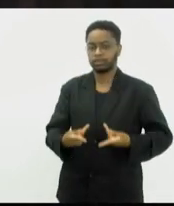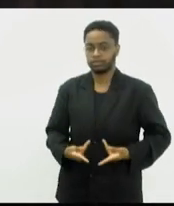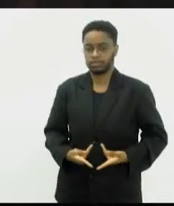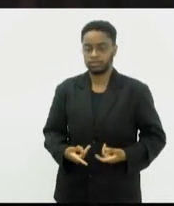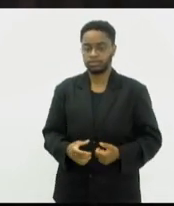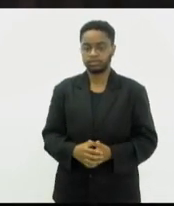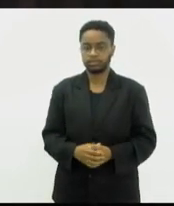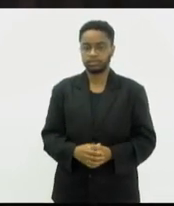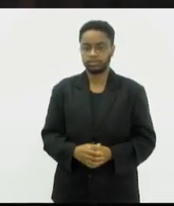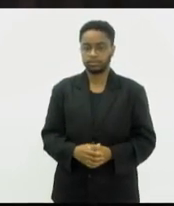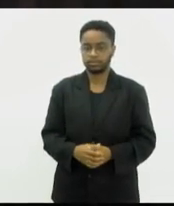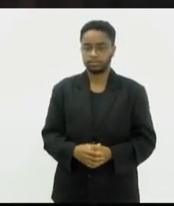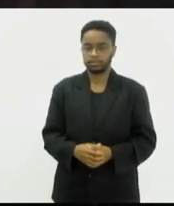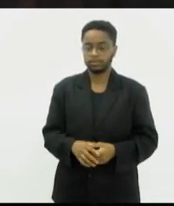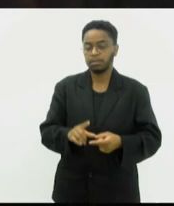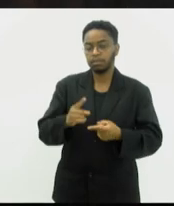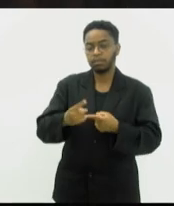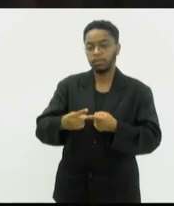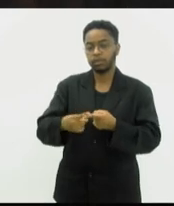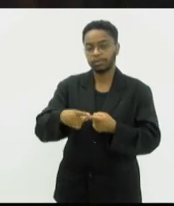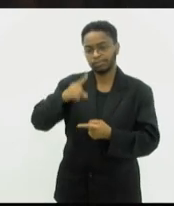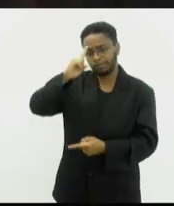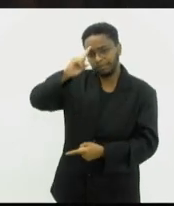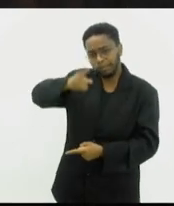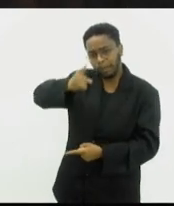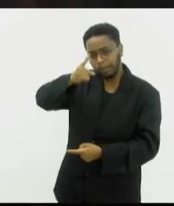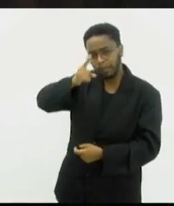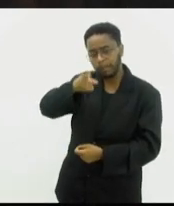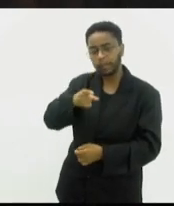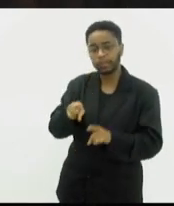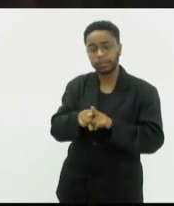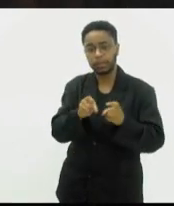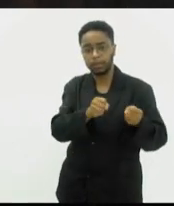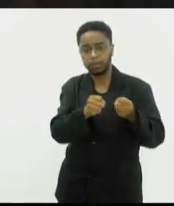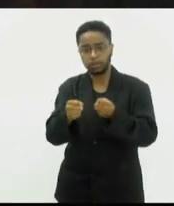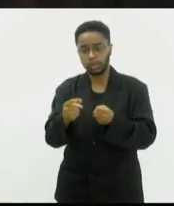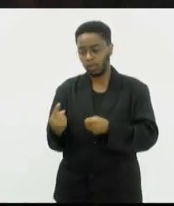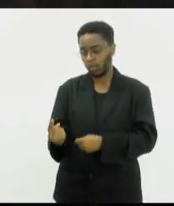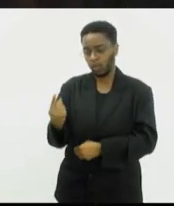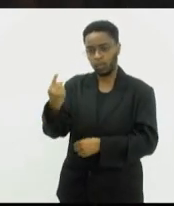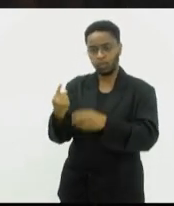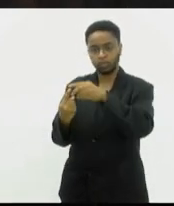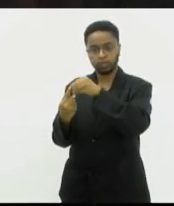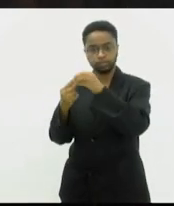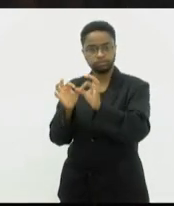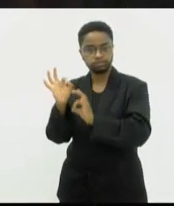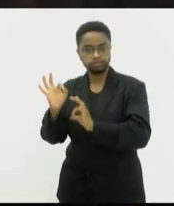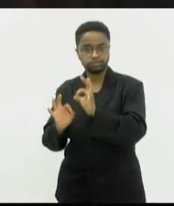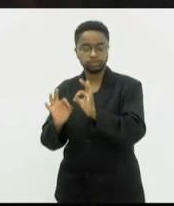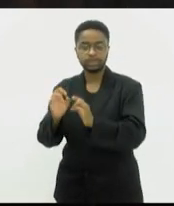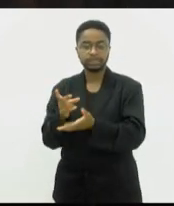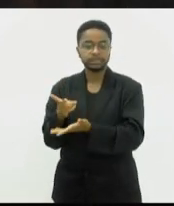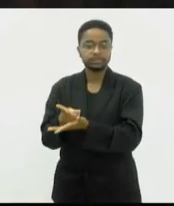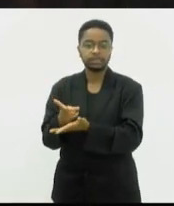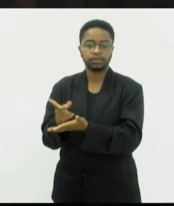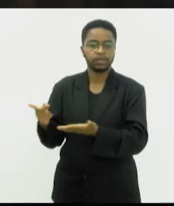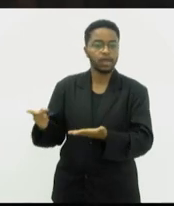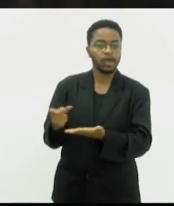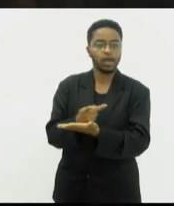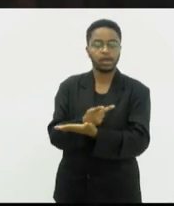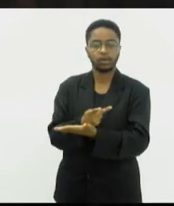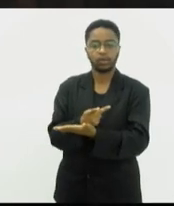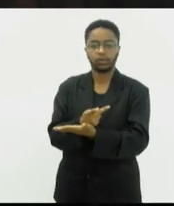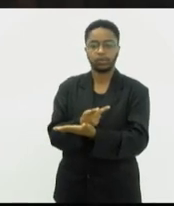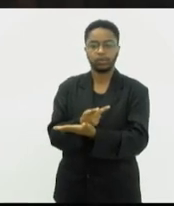A ditadura, o poder em uma das mãos, sempre é exercitado de